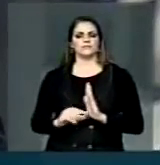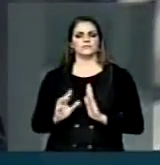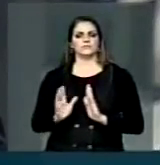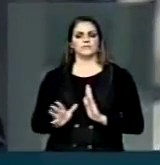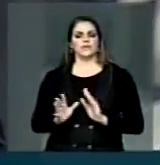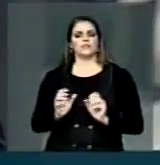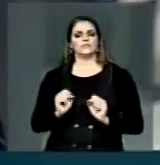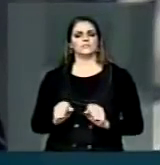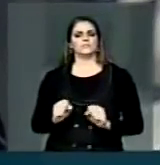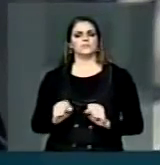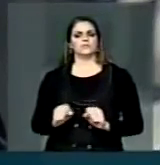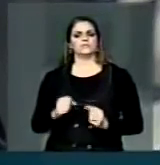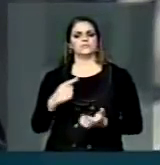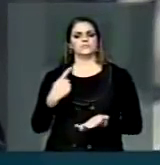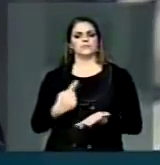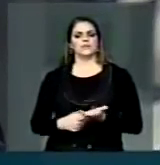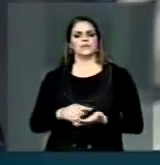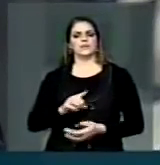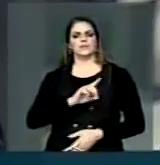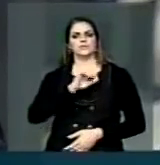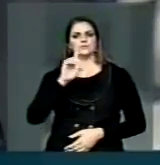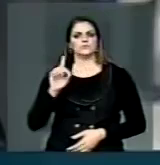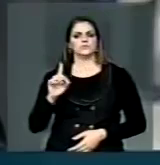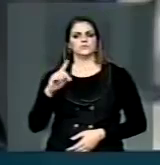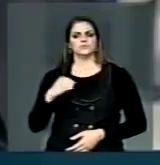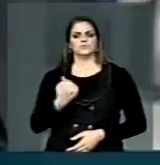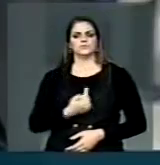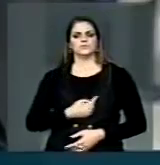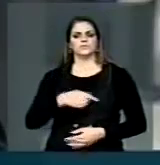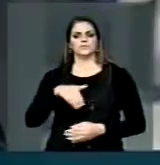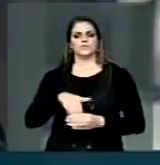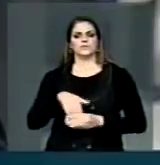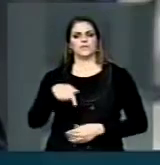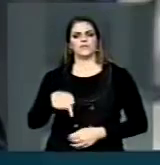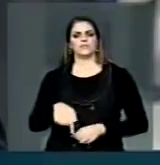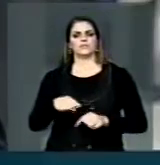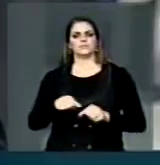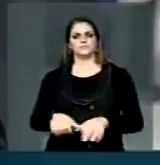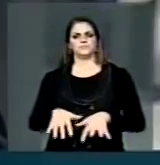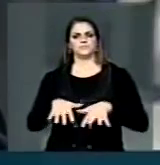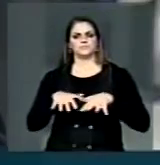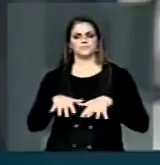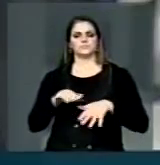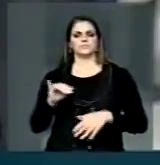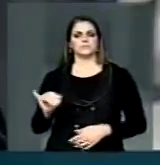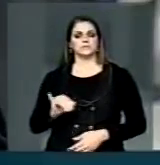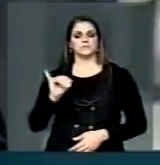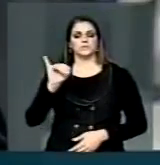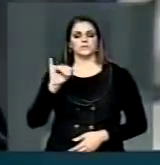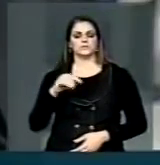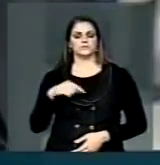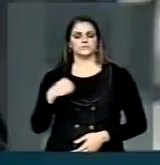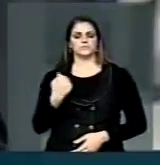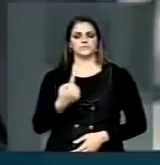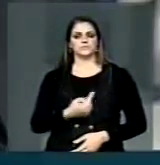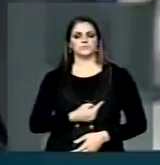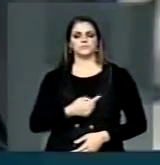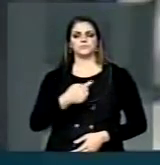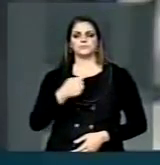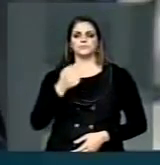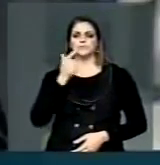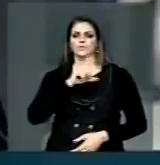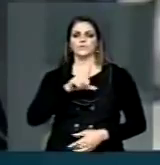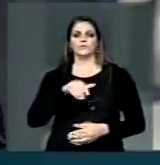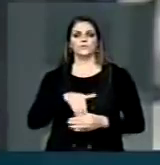marcar a data para que a matéria seja deliberada no plenário. É importante a gente ter a